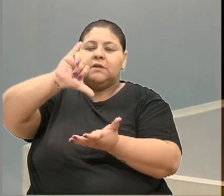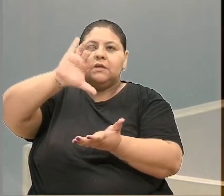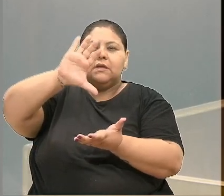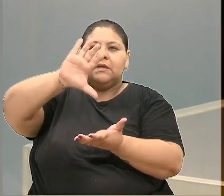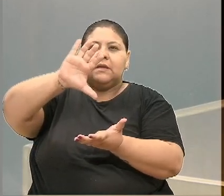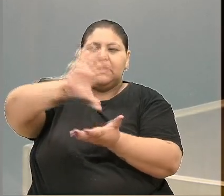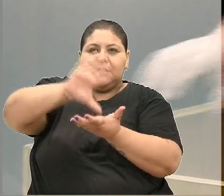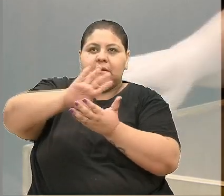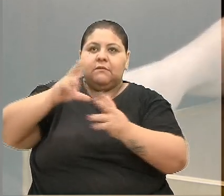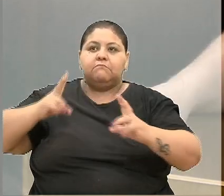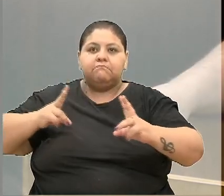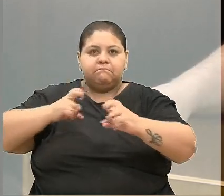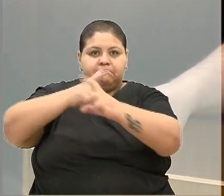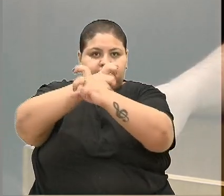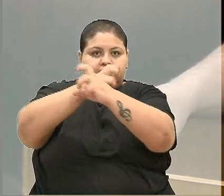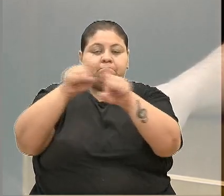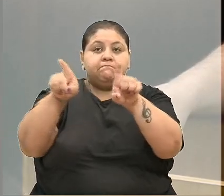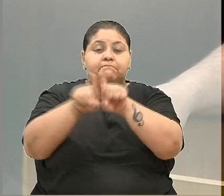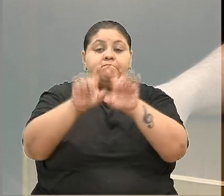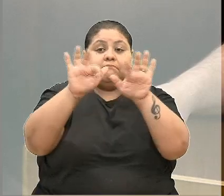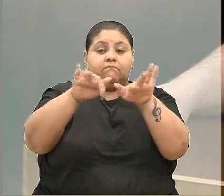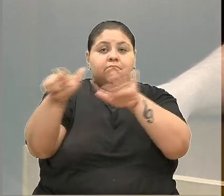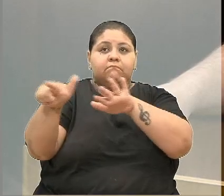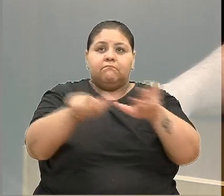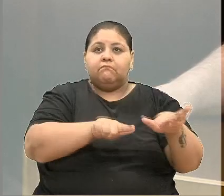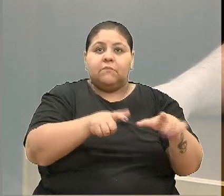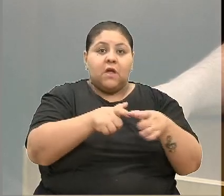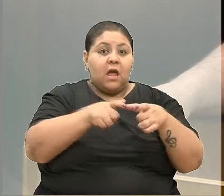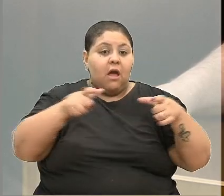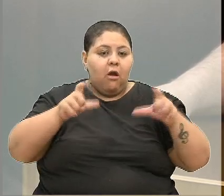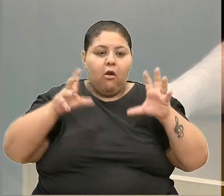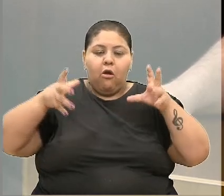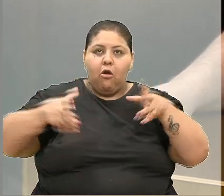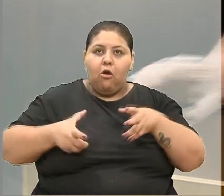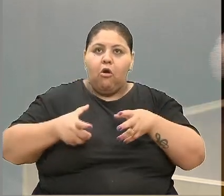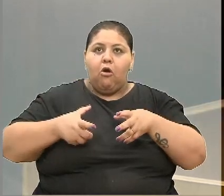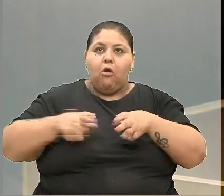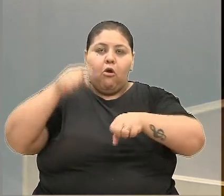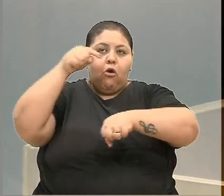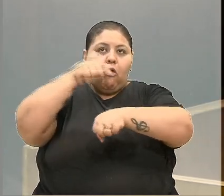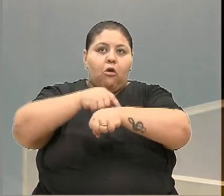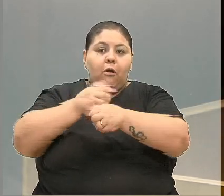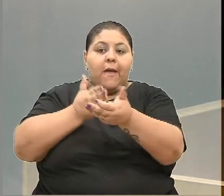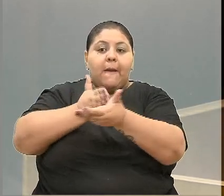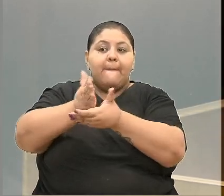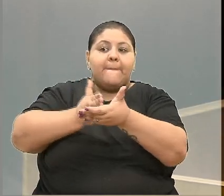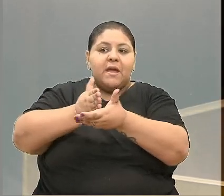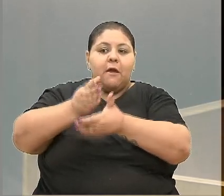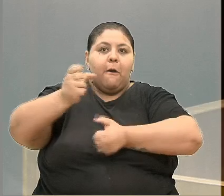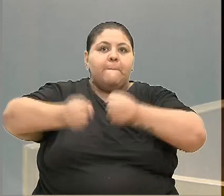no final de semana também a maior edição de todos os tempos da Meia Maratona de Caxias do Sul,